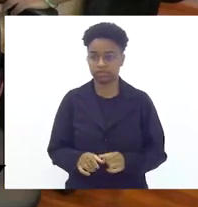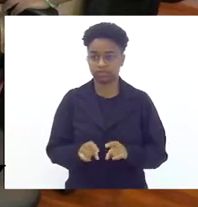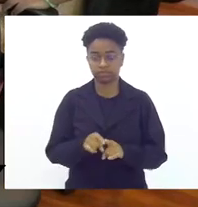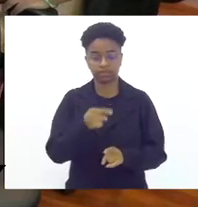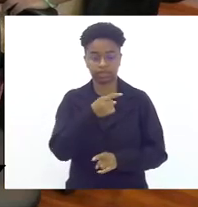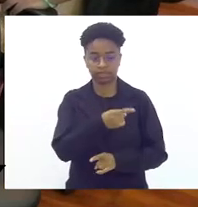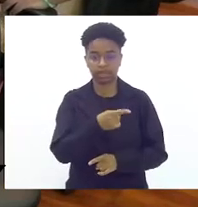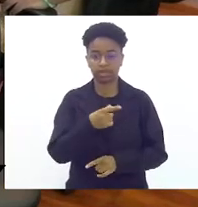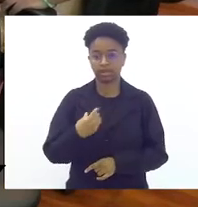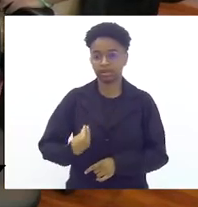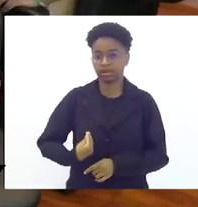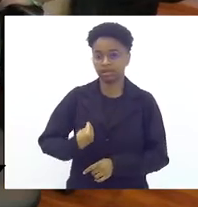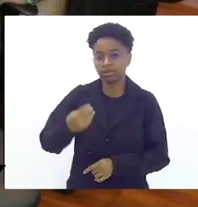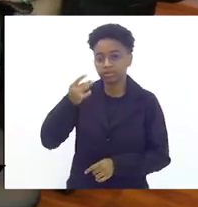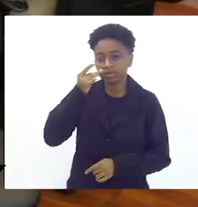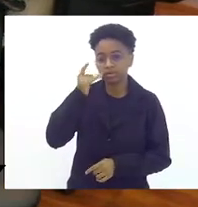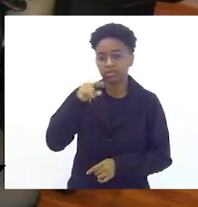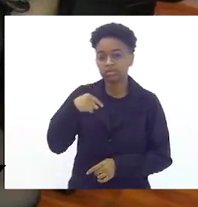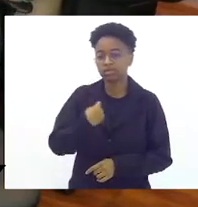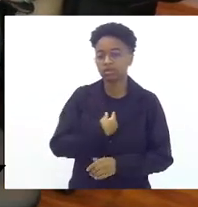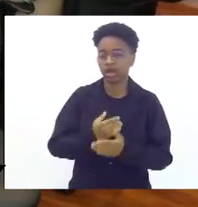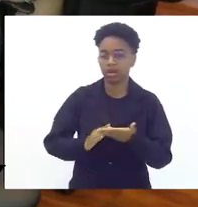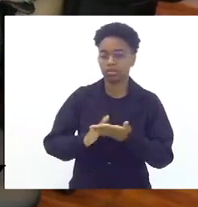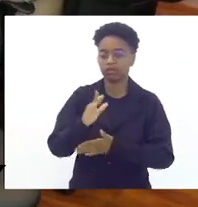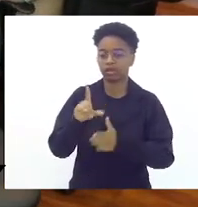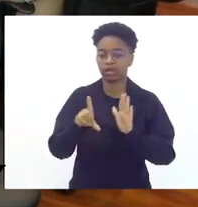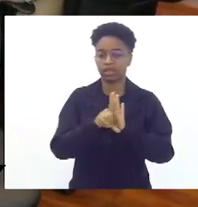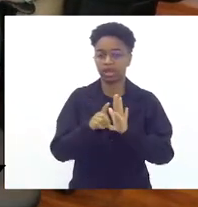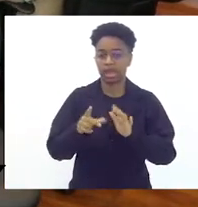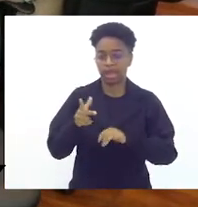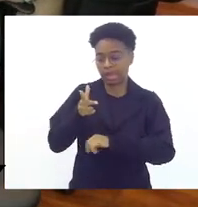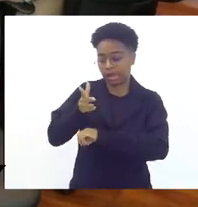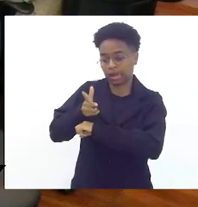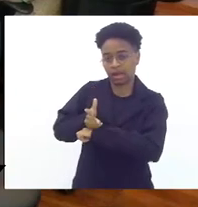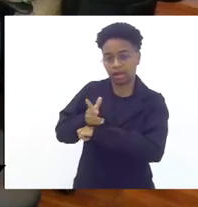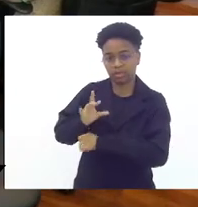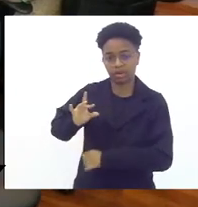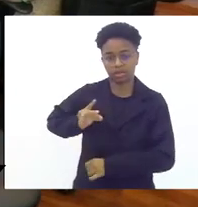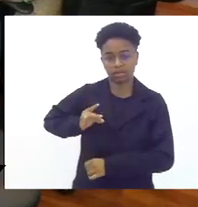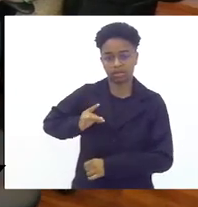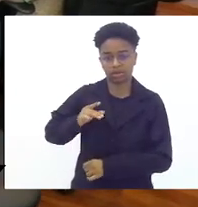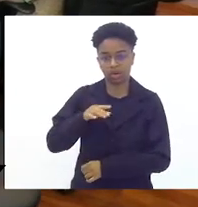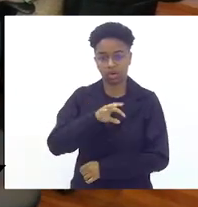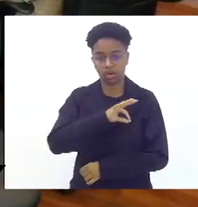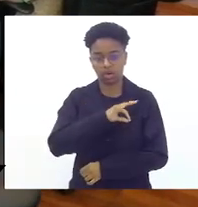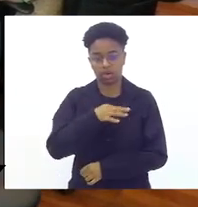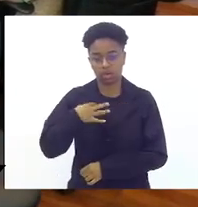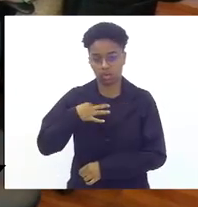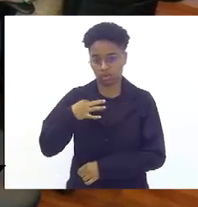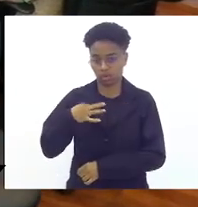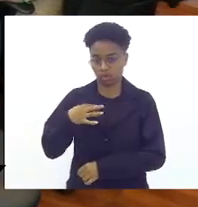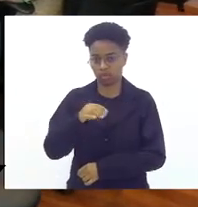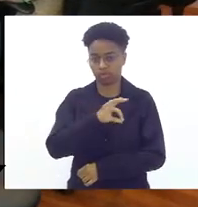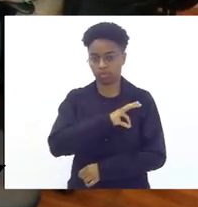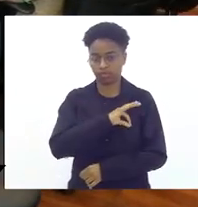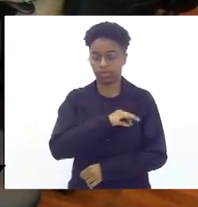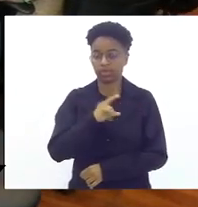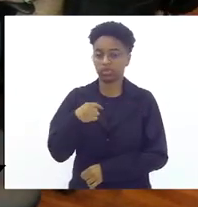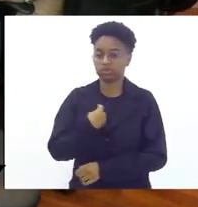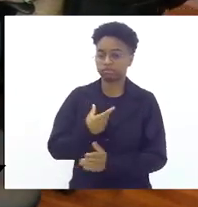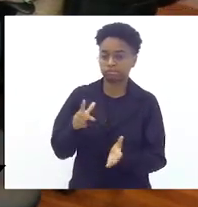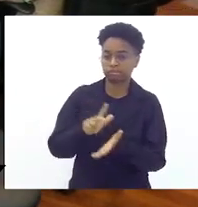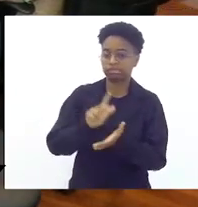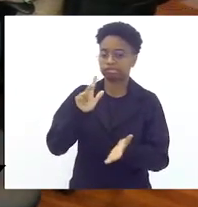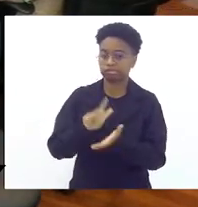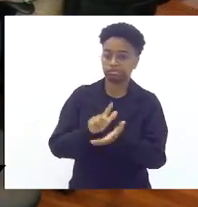aqui na audiência que a gente fez quando a gente aprovou a lei da câmara nos uniformes da Polícia lei que a gente está no cumpre-se há tanto